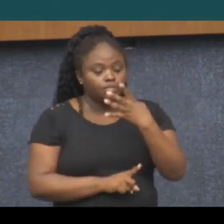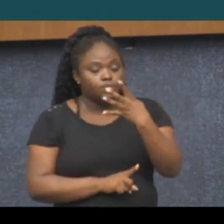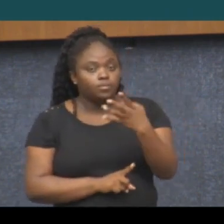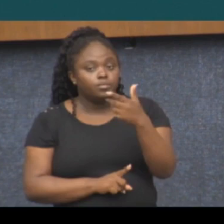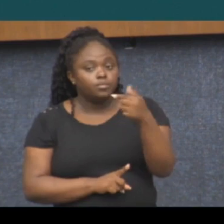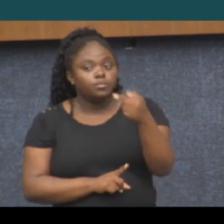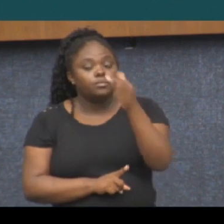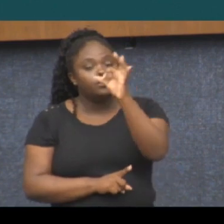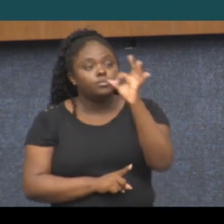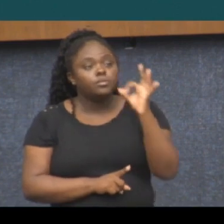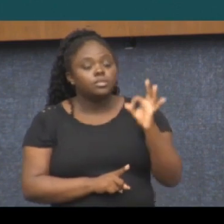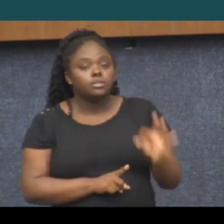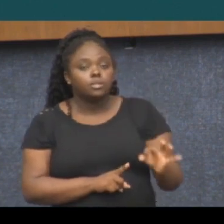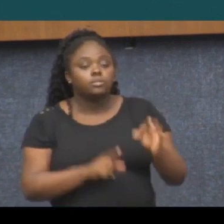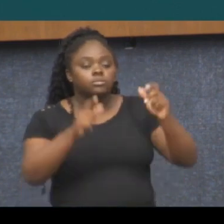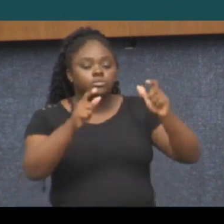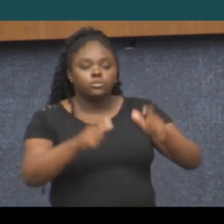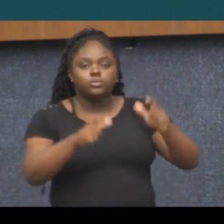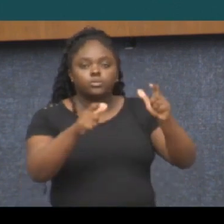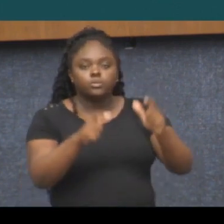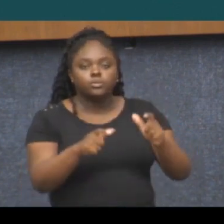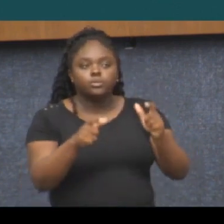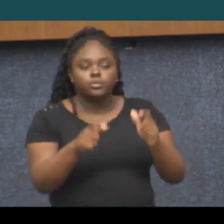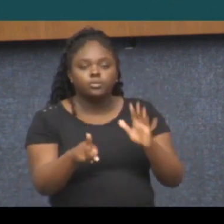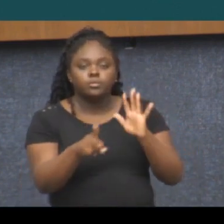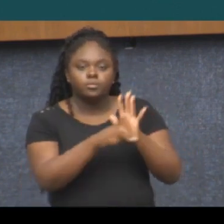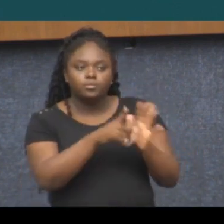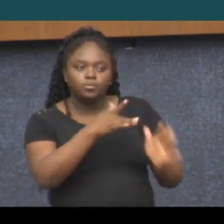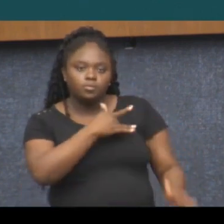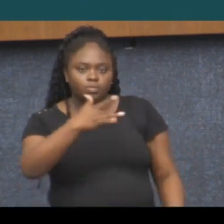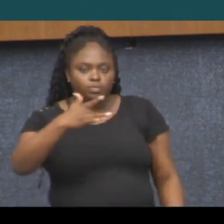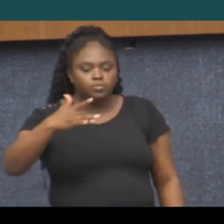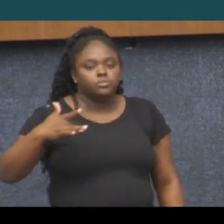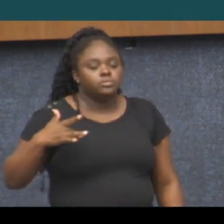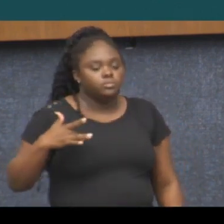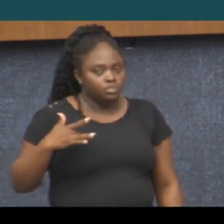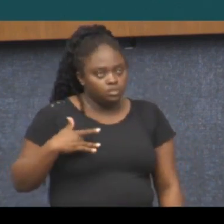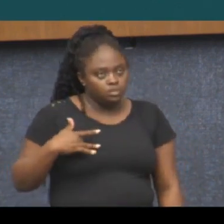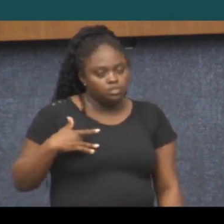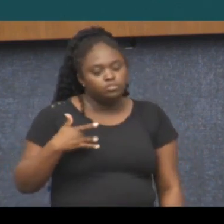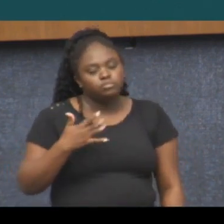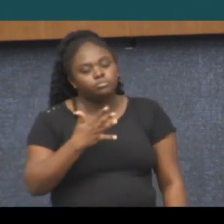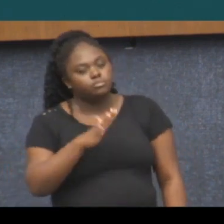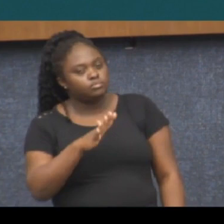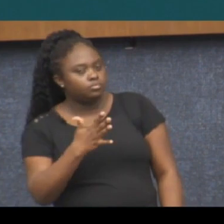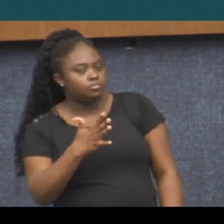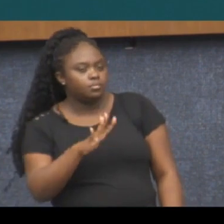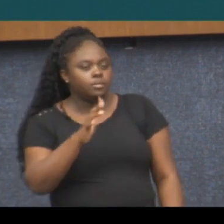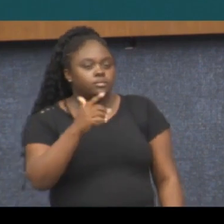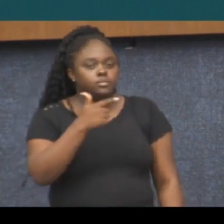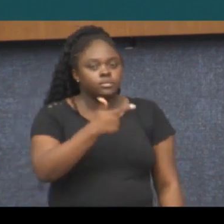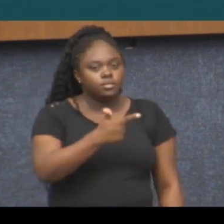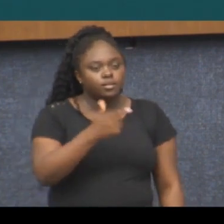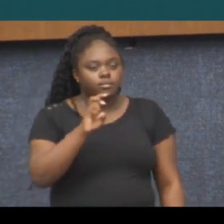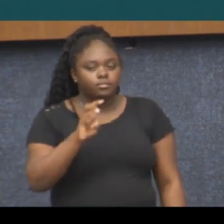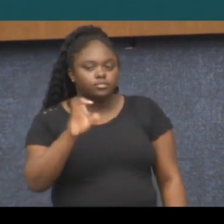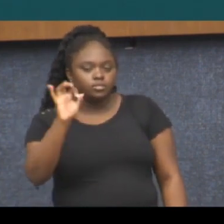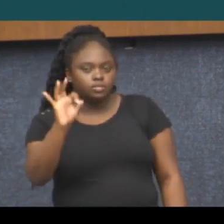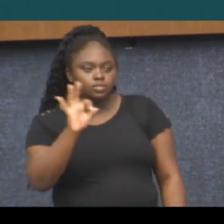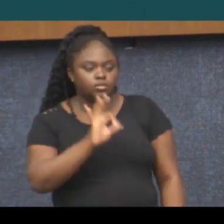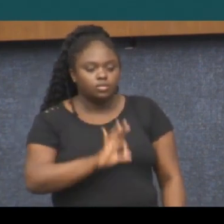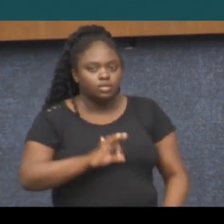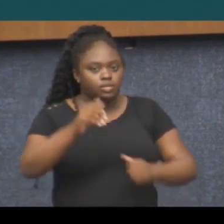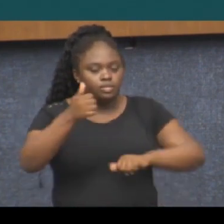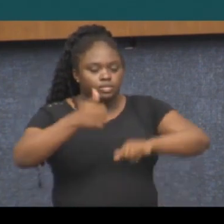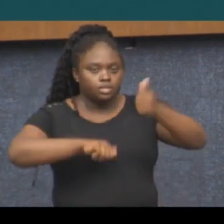são unidades básicas de saúde que estão no médio risco, aproximadamente 25% das análises